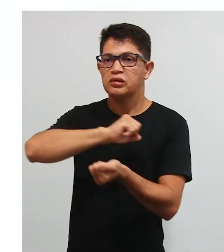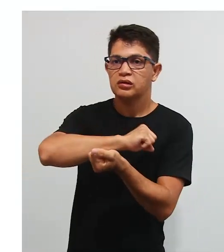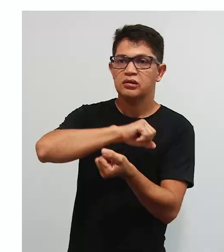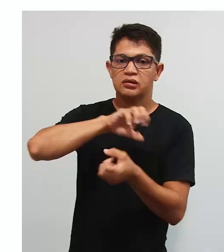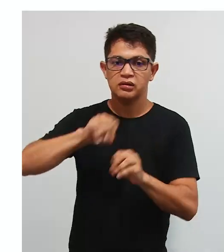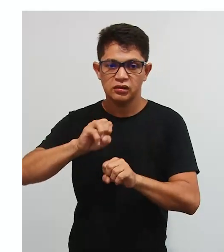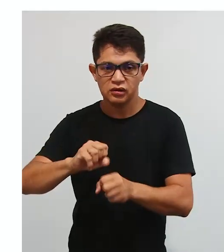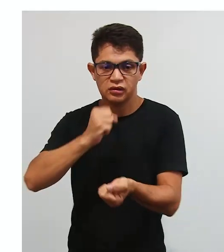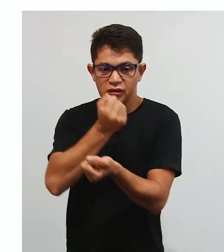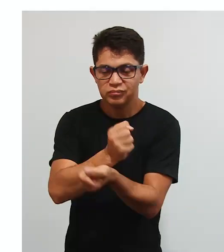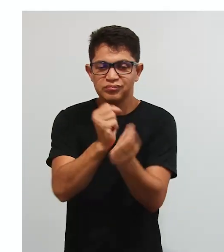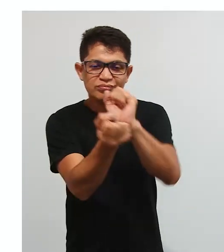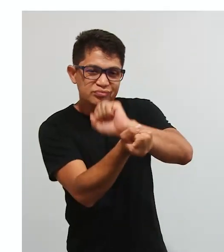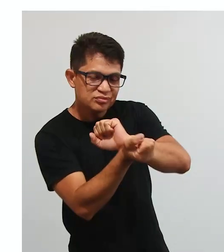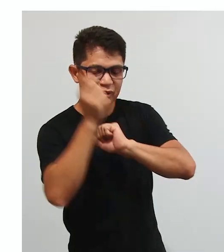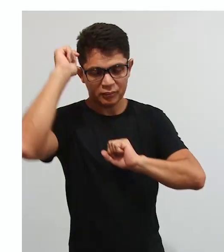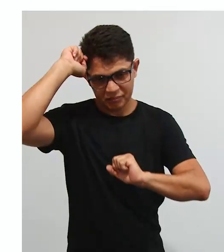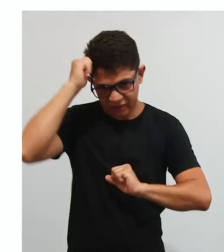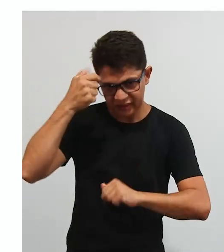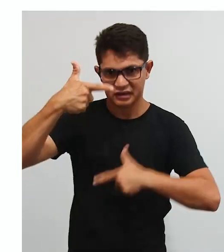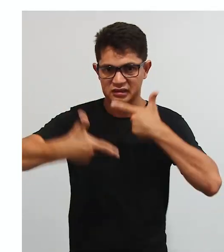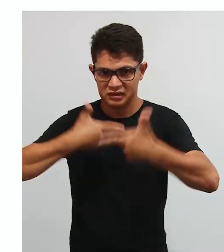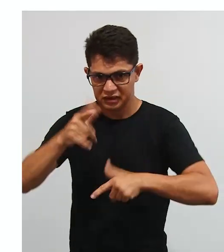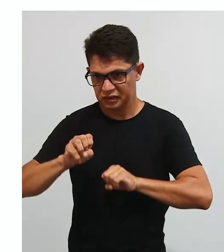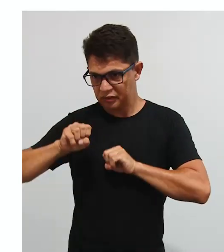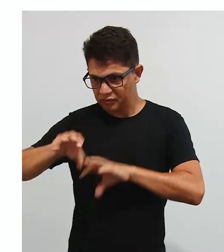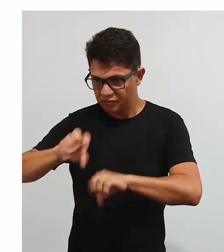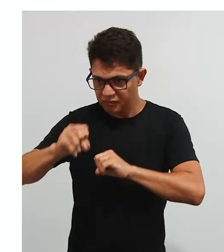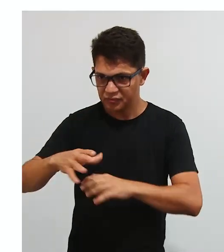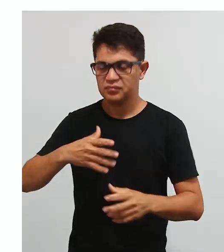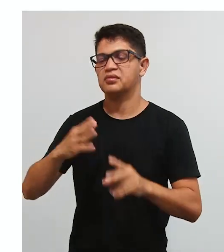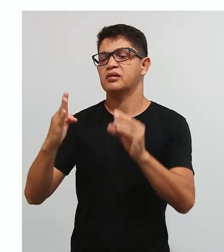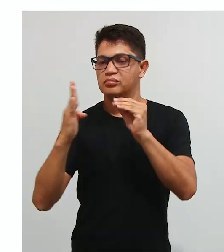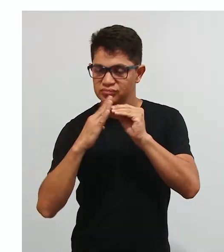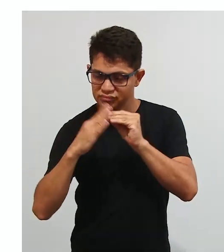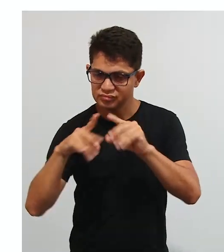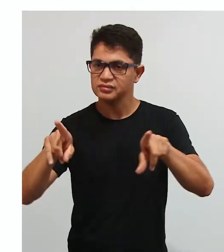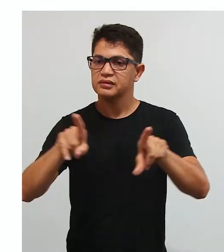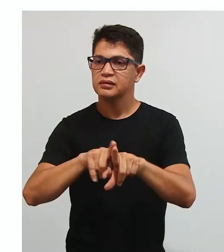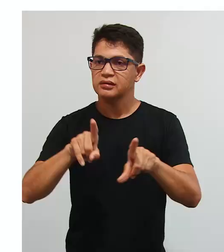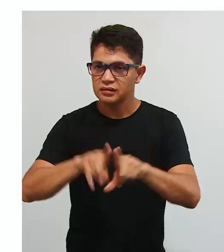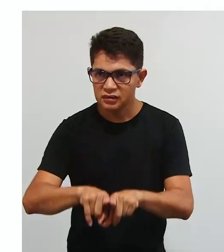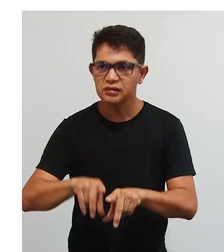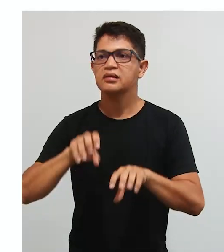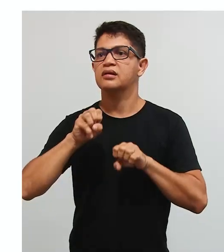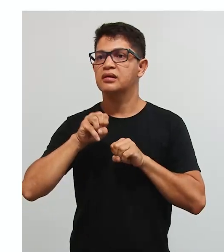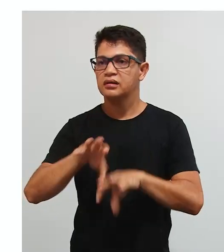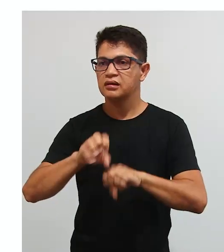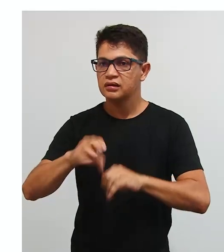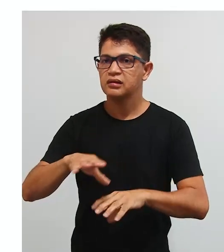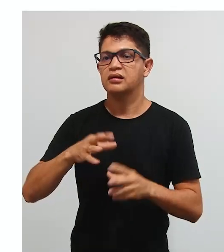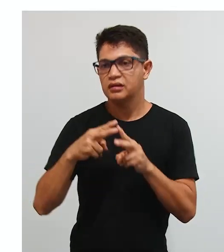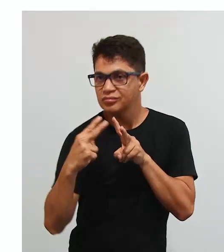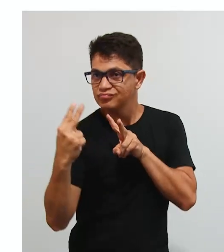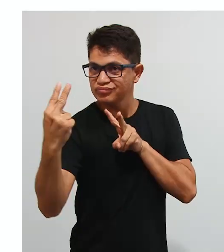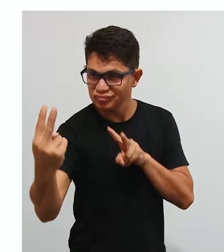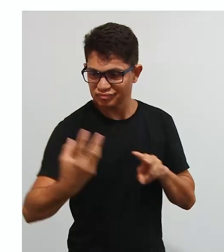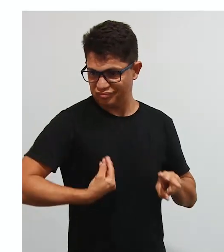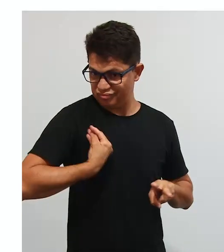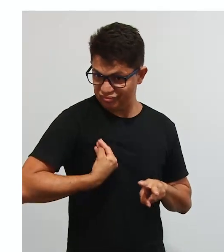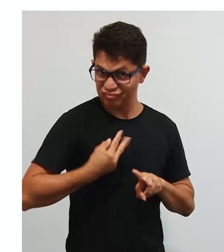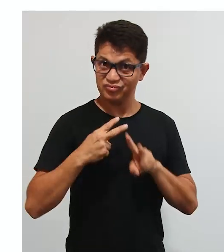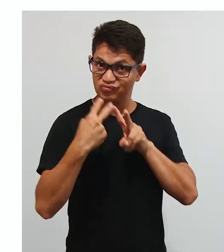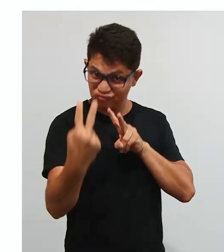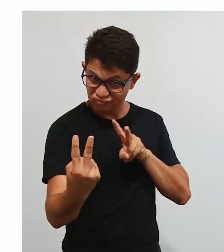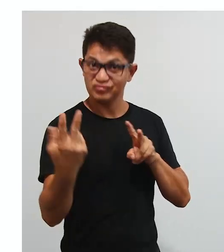educação escolar quilombola, a educação escolar indígena, a educação à distância, onde nós